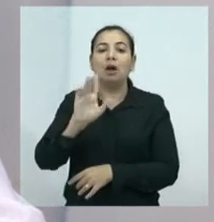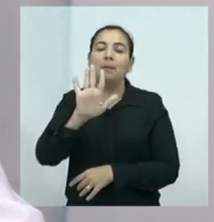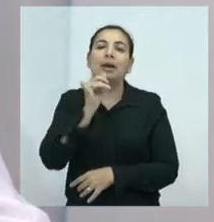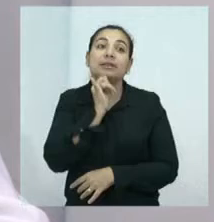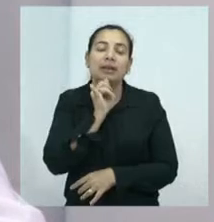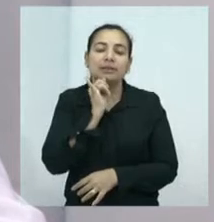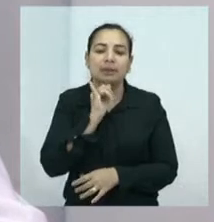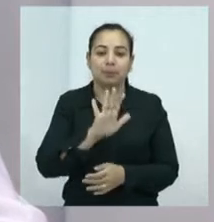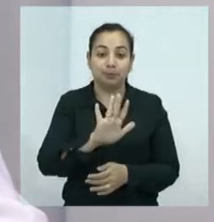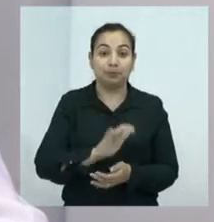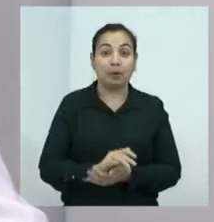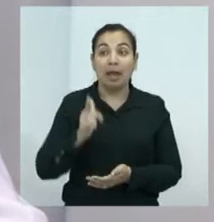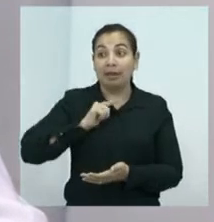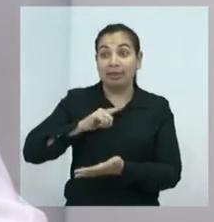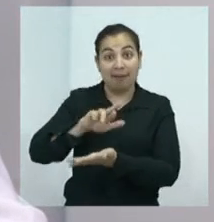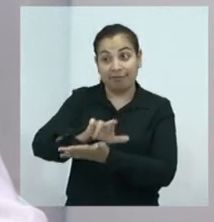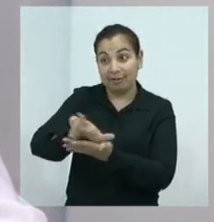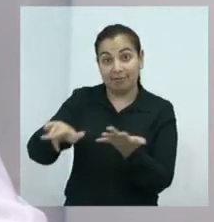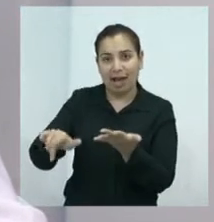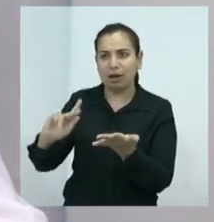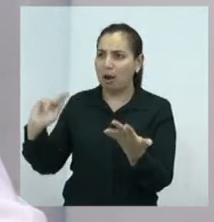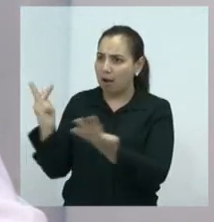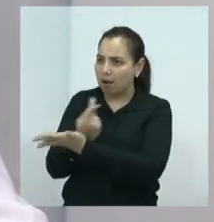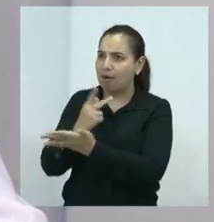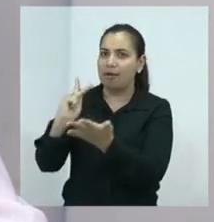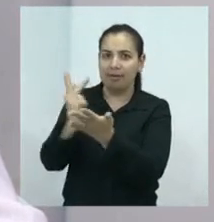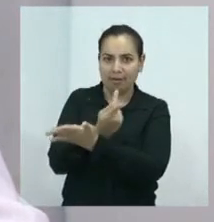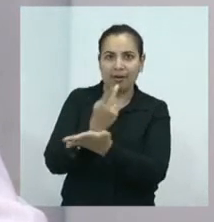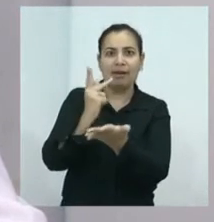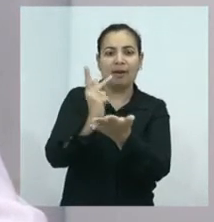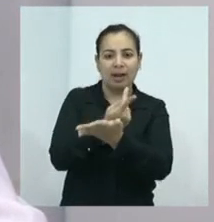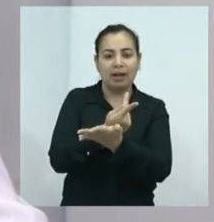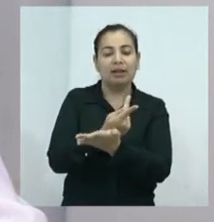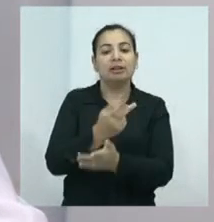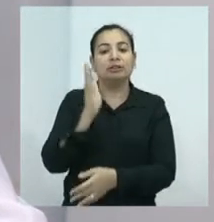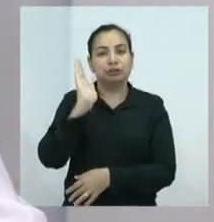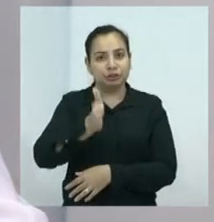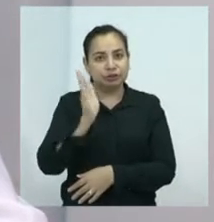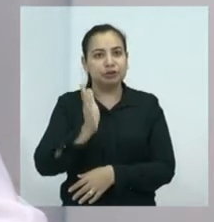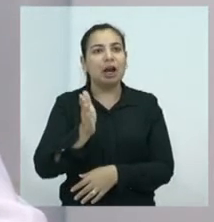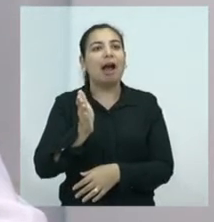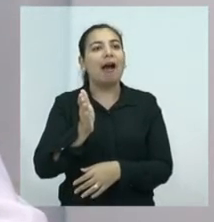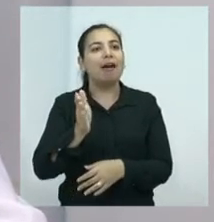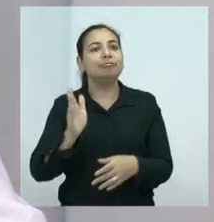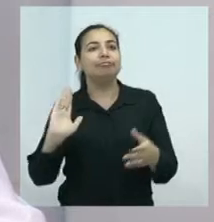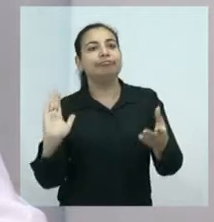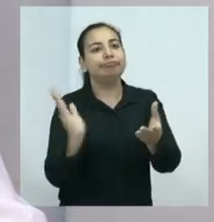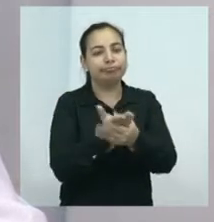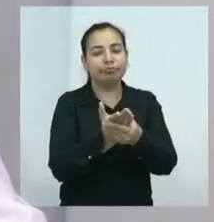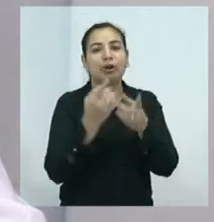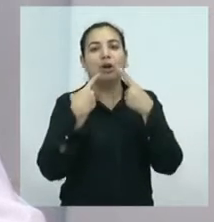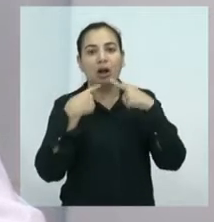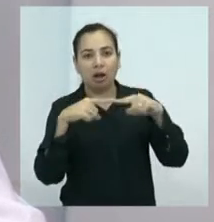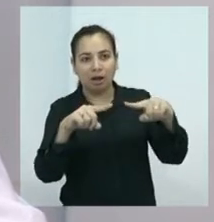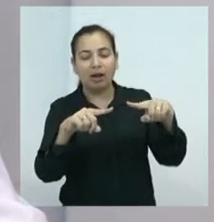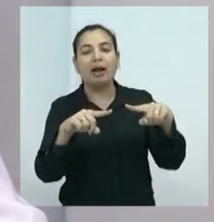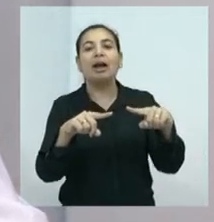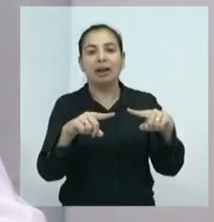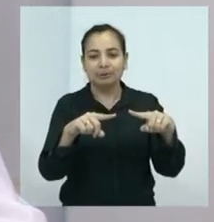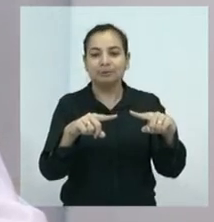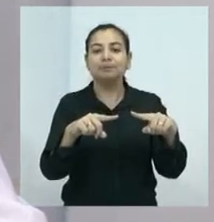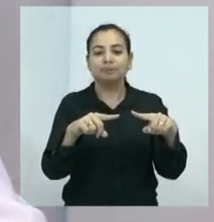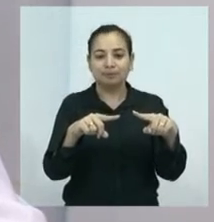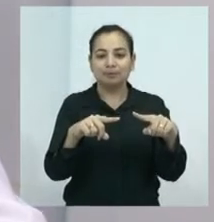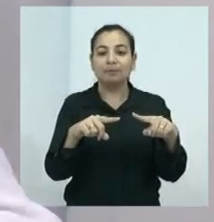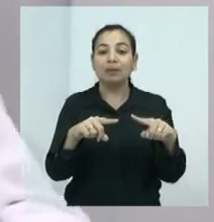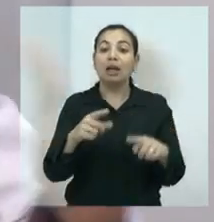exemplo, nós tivemos vários casos, né, que foram denunciados tanto na sociedade, pelos movimentos negros, e